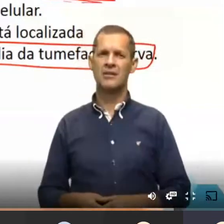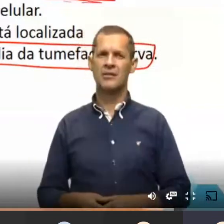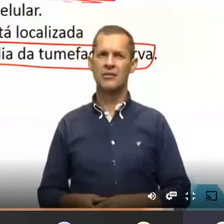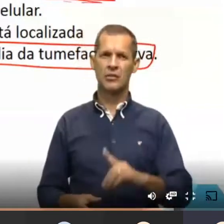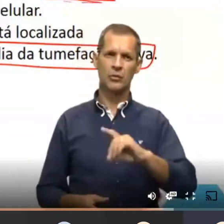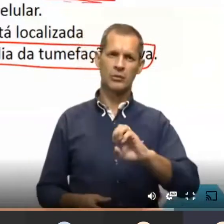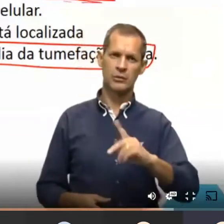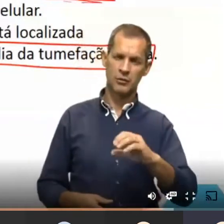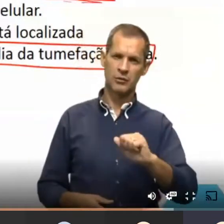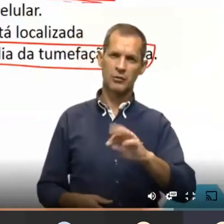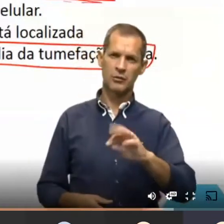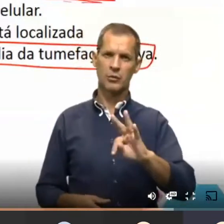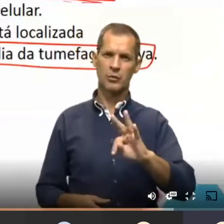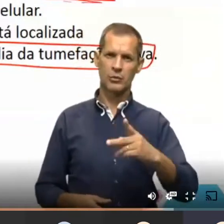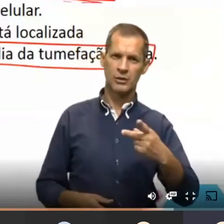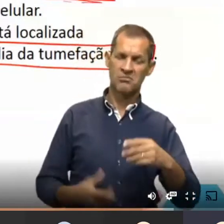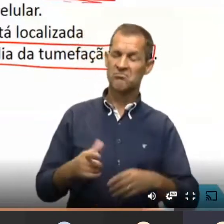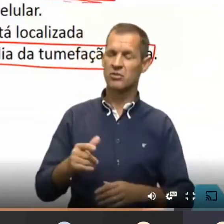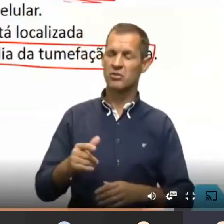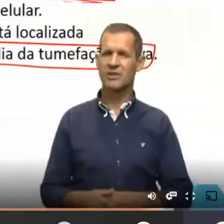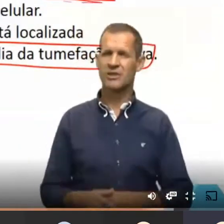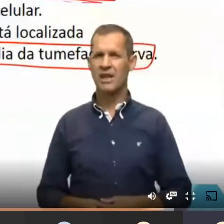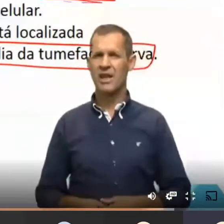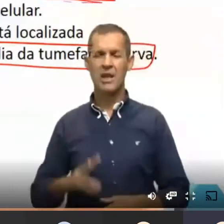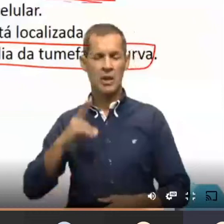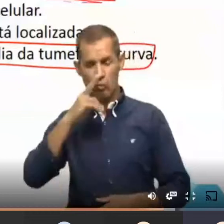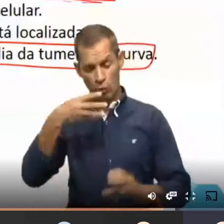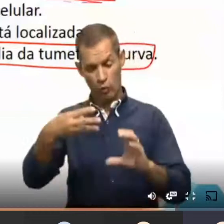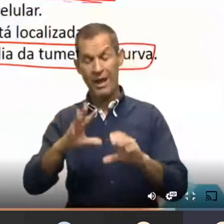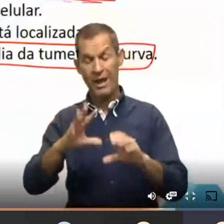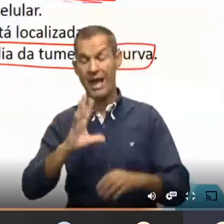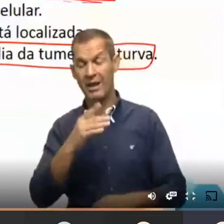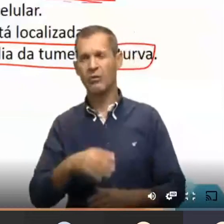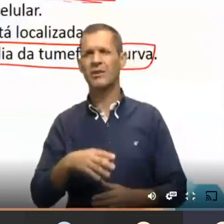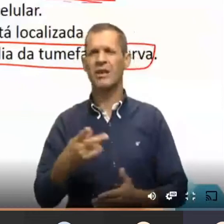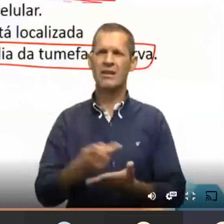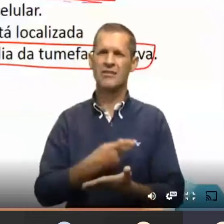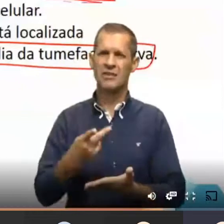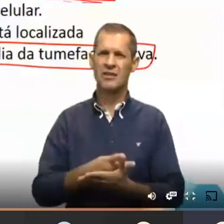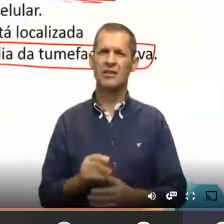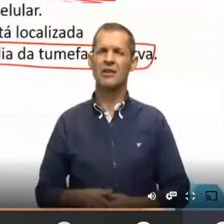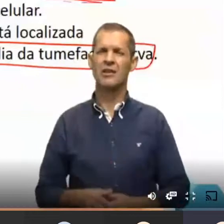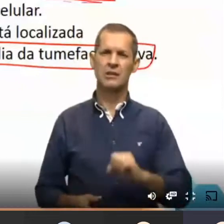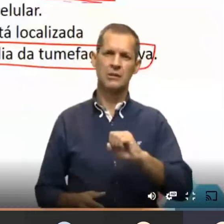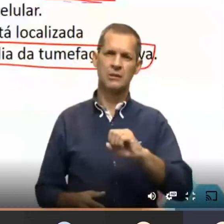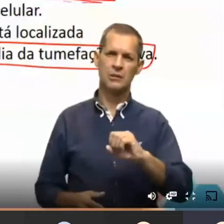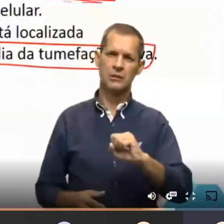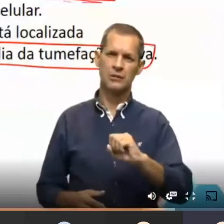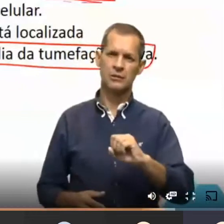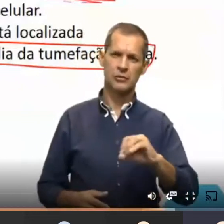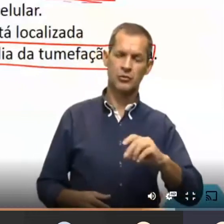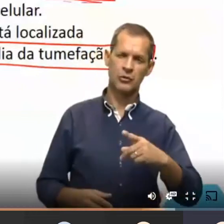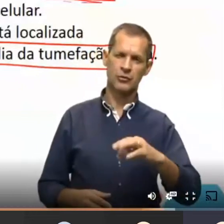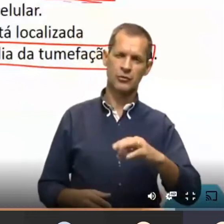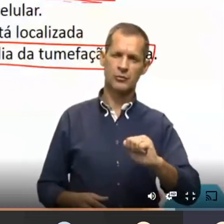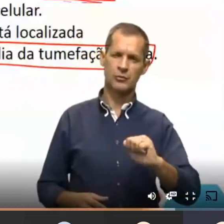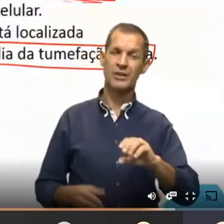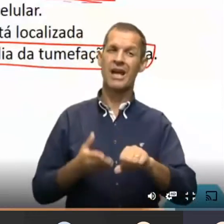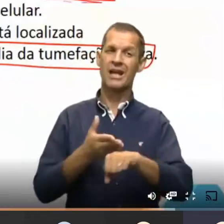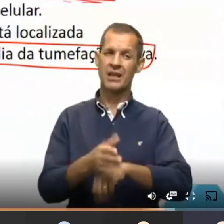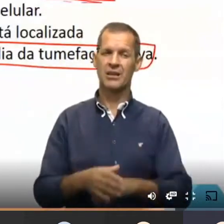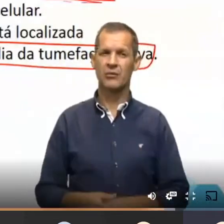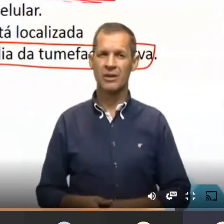a depleção do ATP, né? Não existe energia para a célula, ocorre falha na bomba de sódio e potássio e ocorre